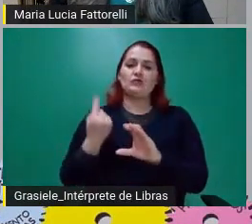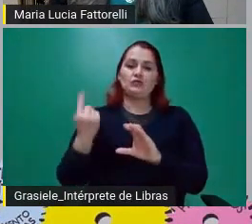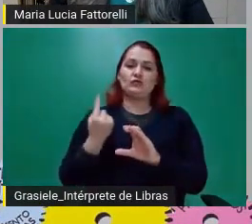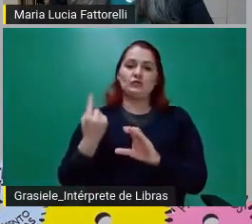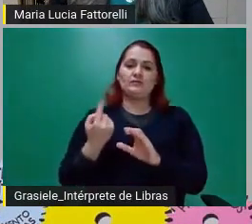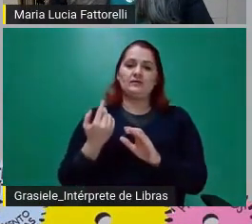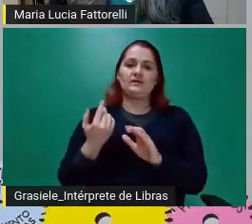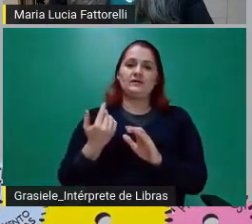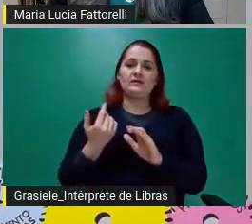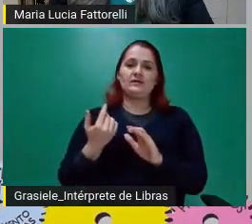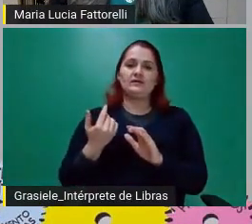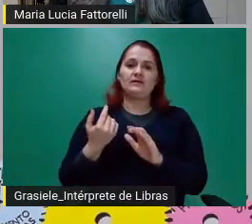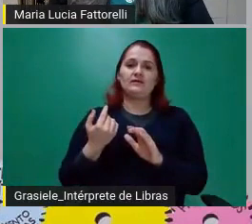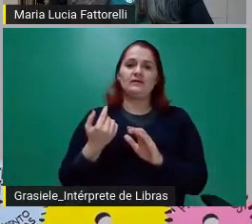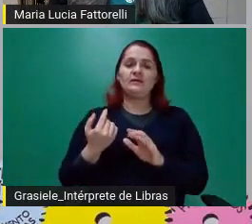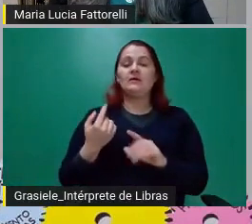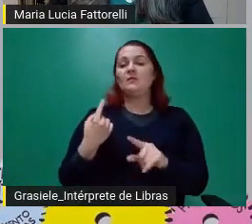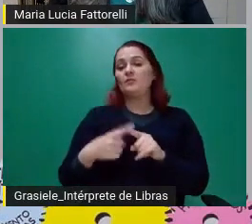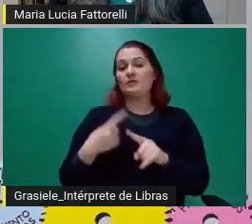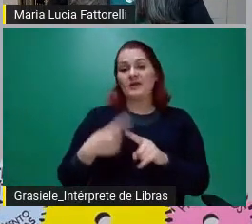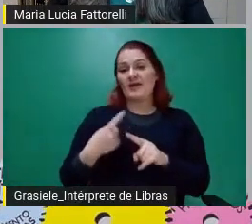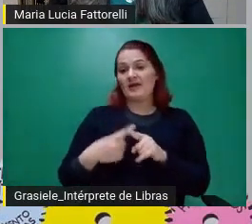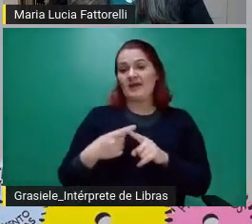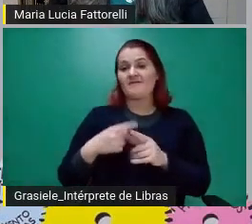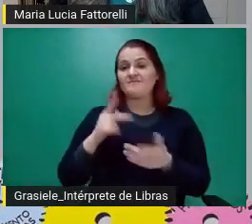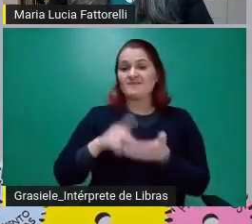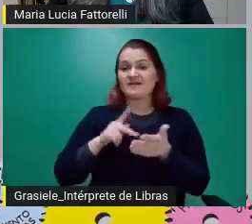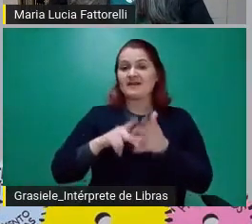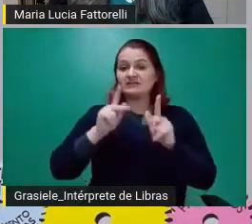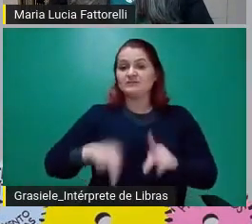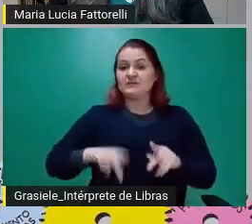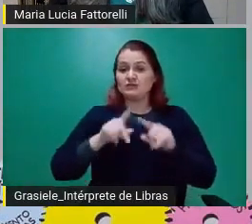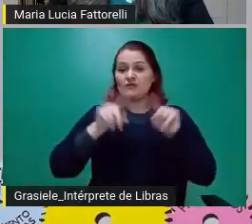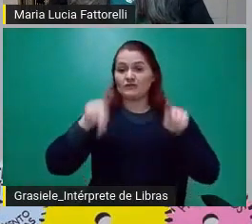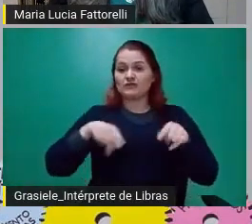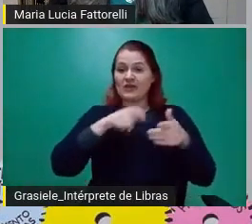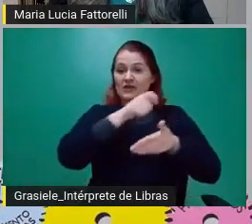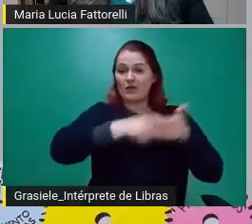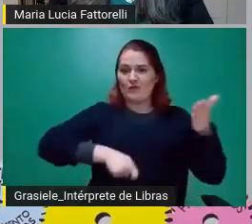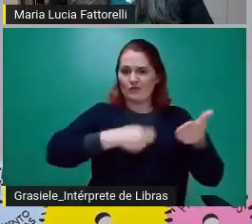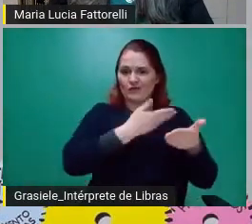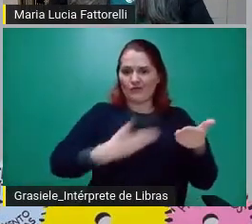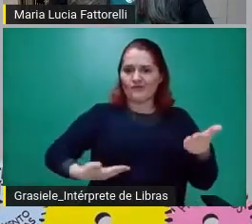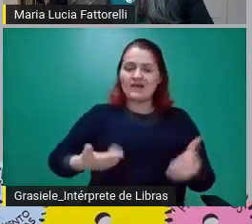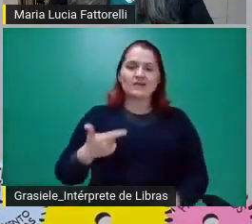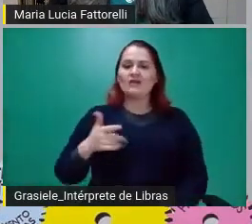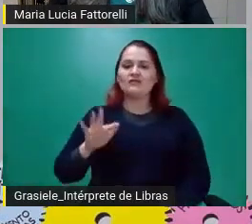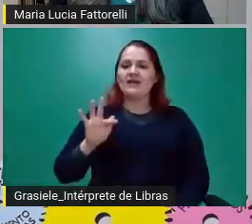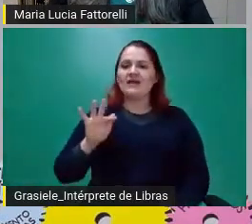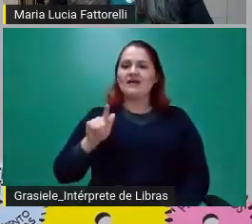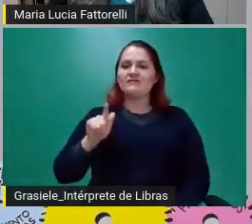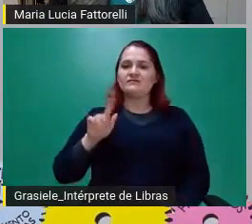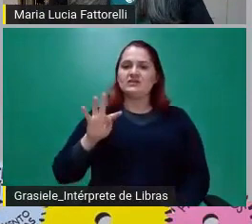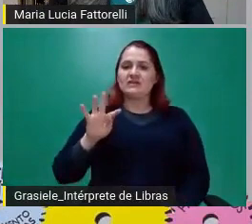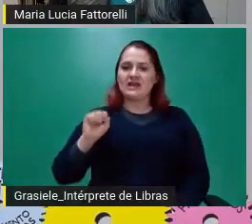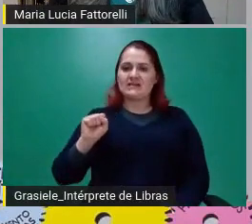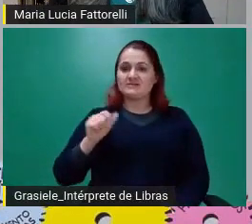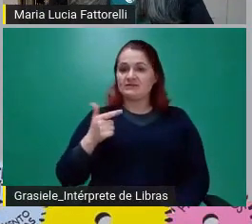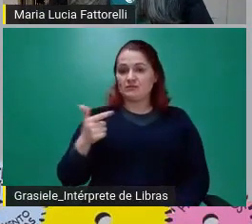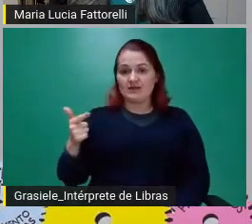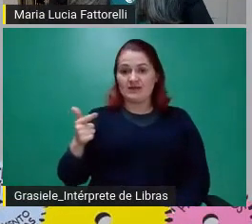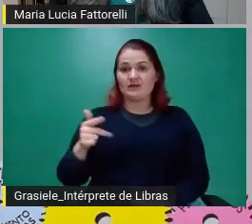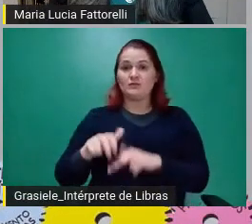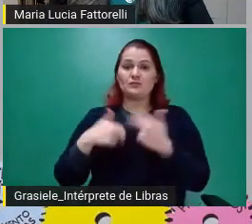abriu mão de fundo de garantia, né, como o do regime geral,